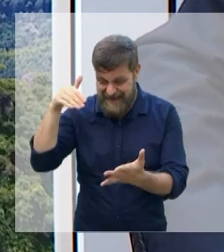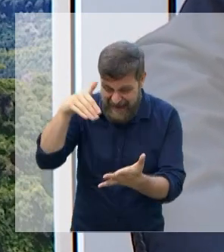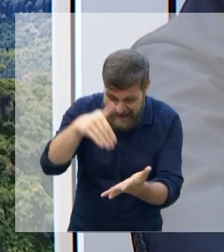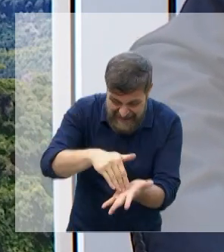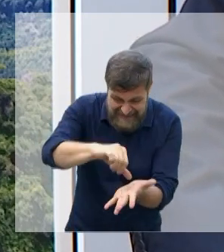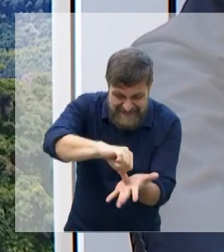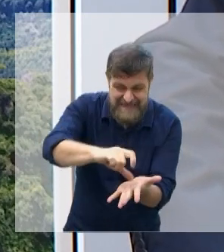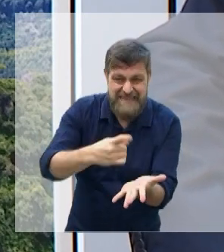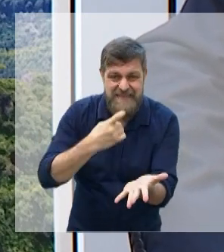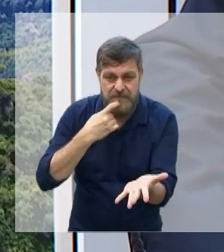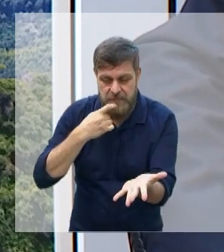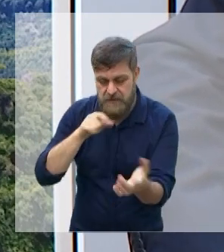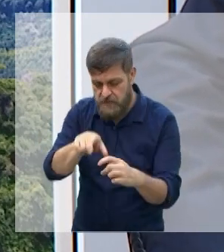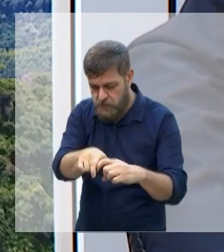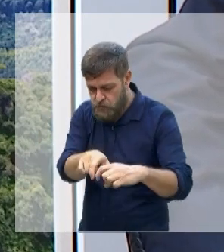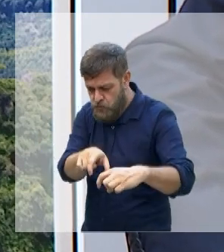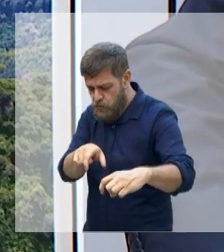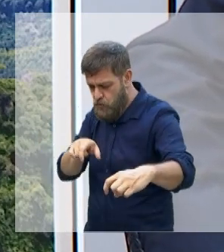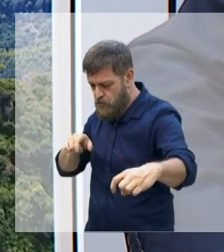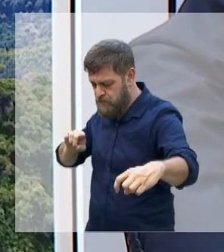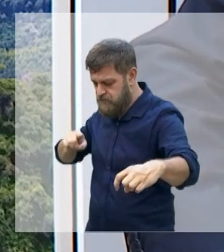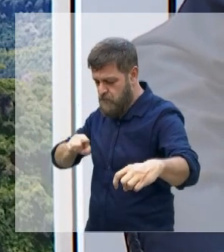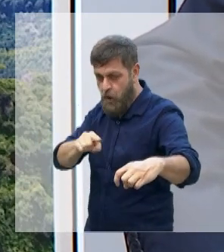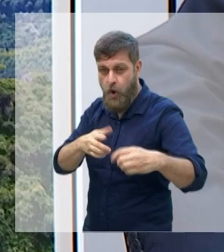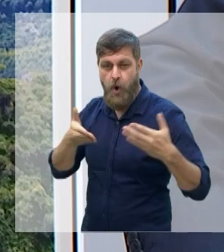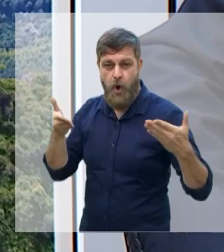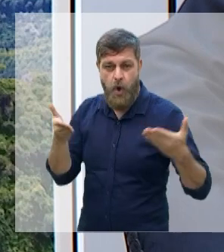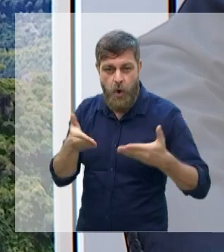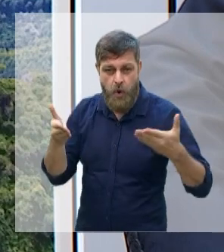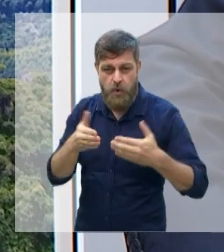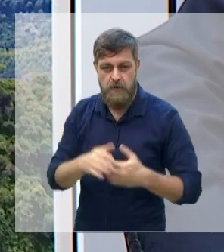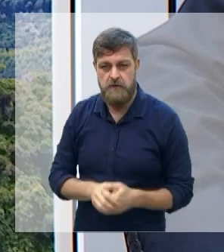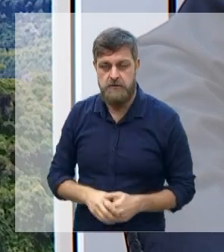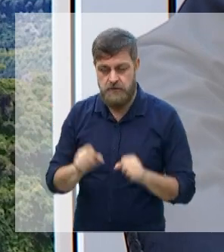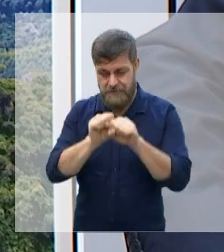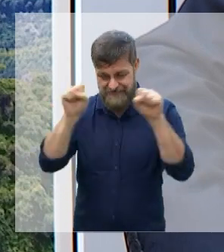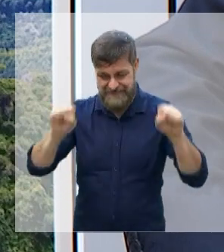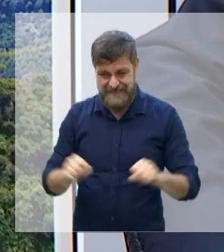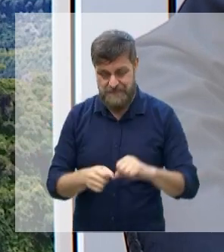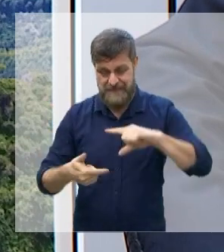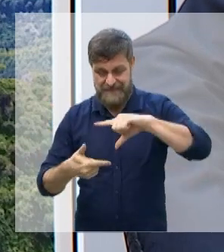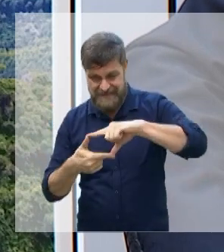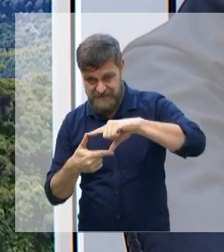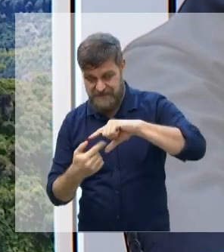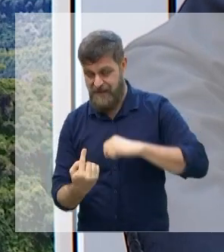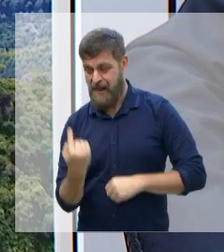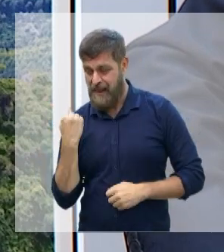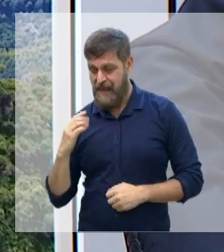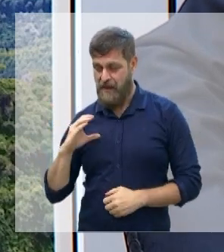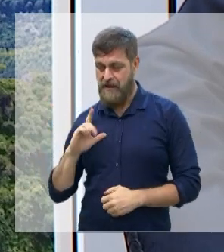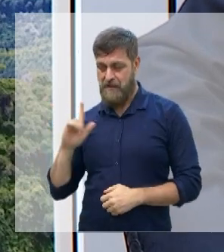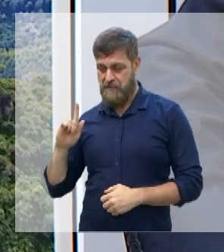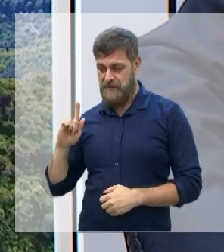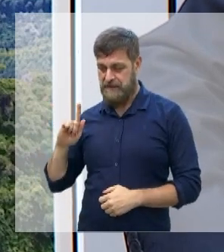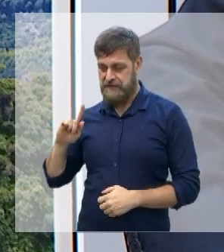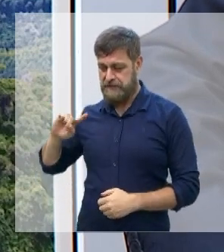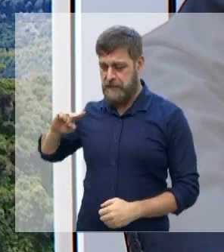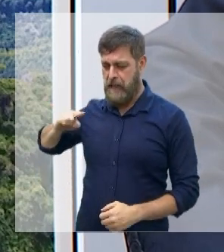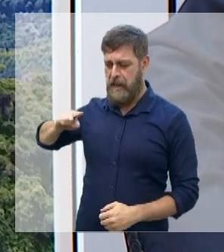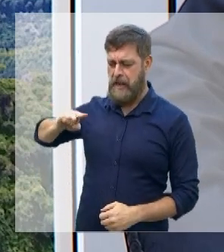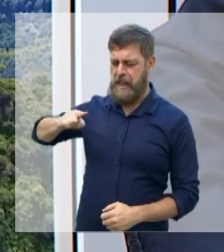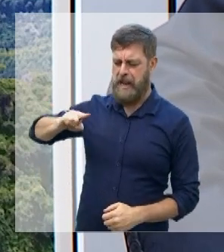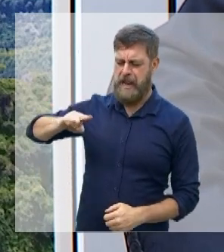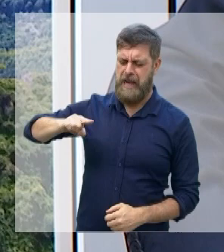ocorrido o campo grande hoje né no sistema convencional ele sei lá da região do campo grande todo mundo sabe não